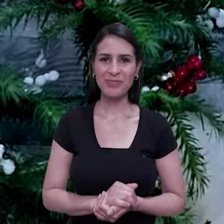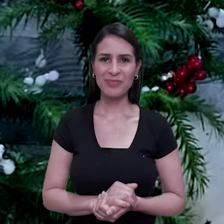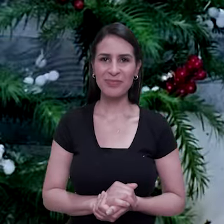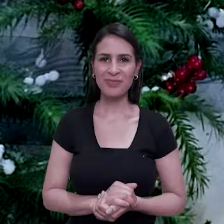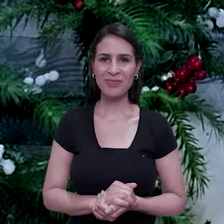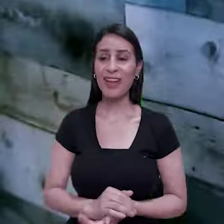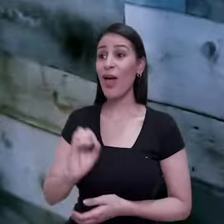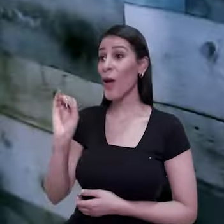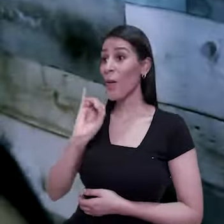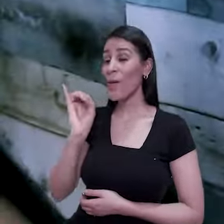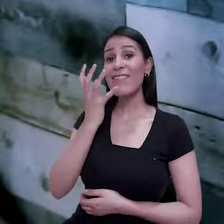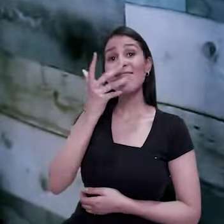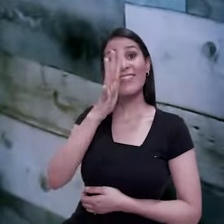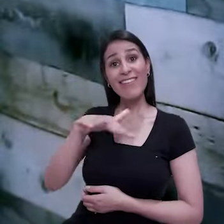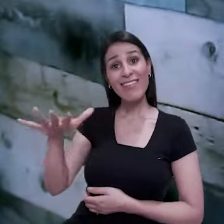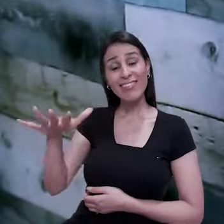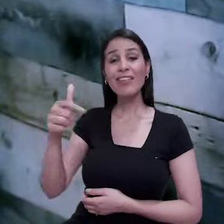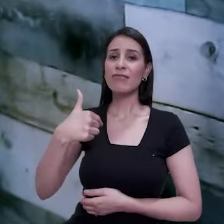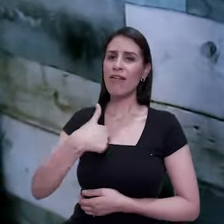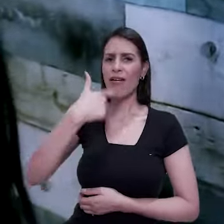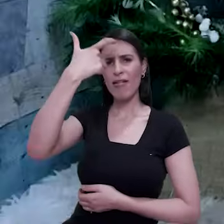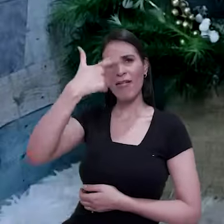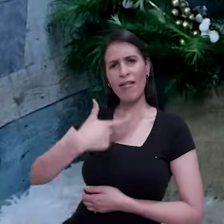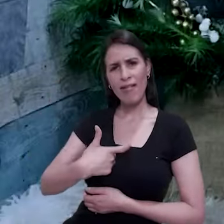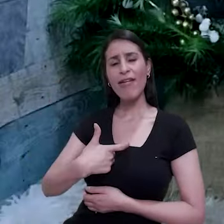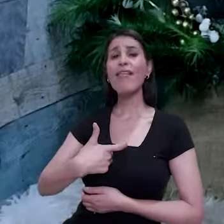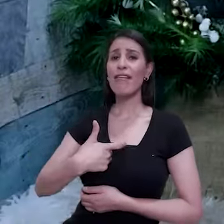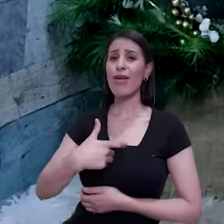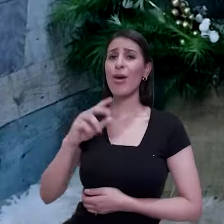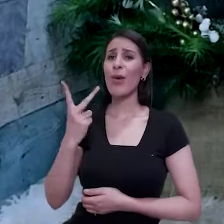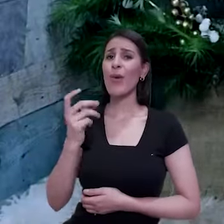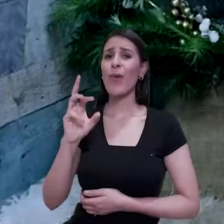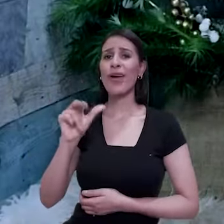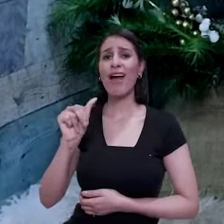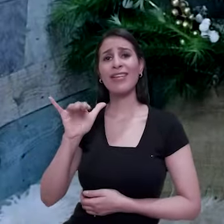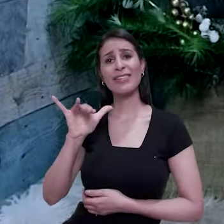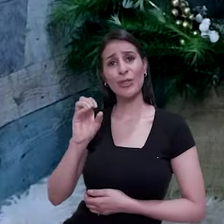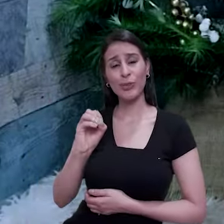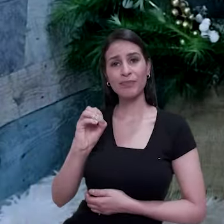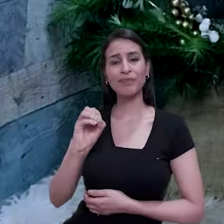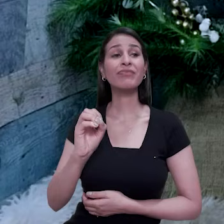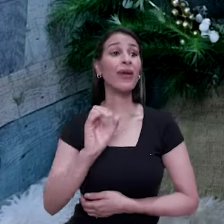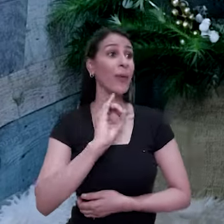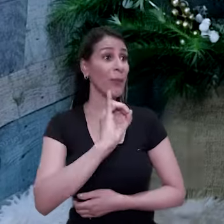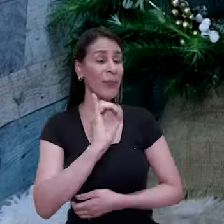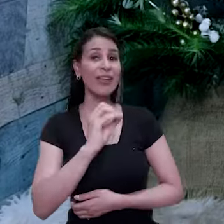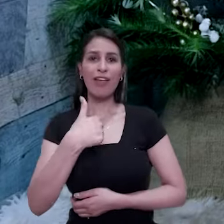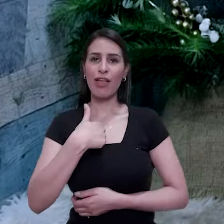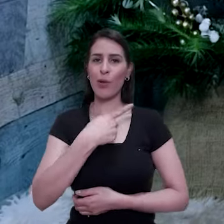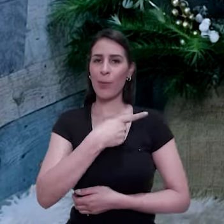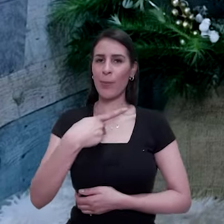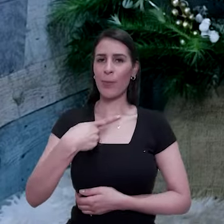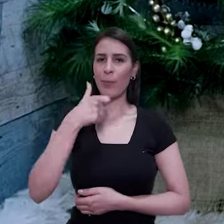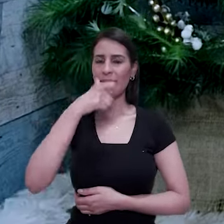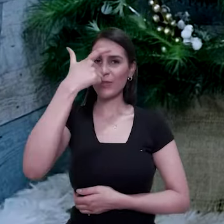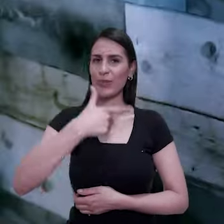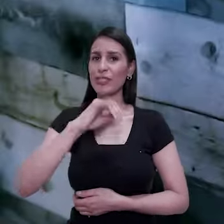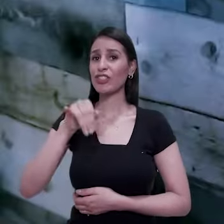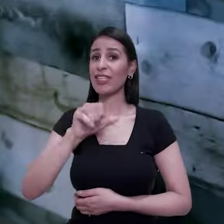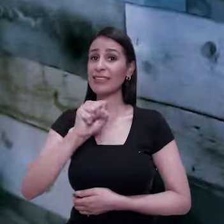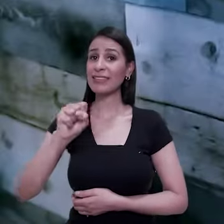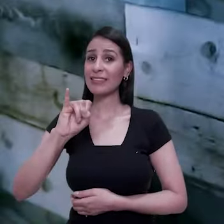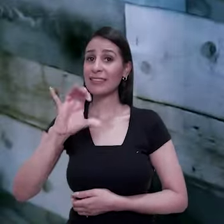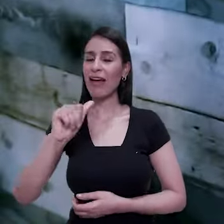Oi, crianças, eu sou o Horácio. Oi, crianças, eu sou a pastora Jéssica. Espero que vocês estejam bem.